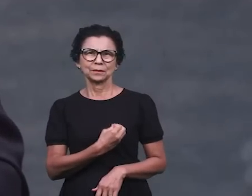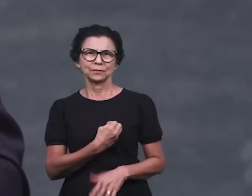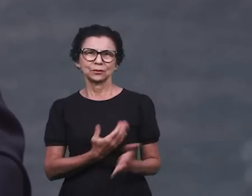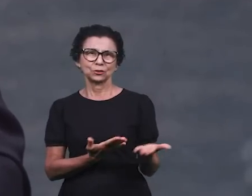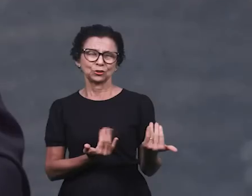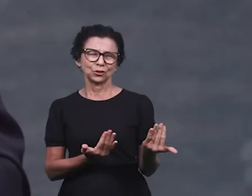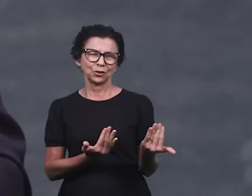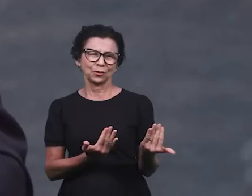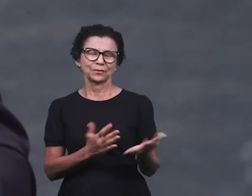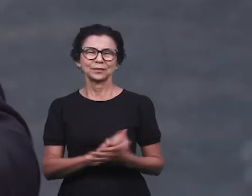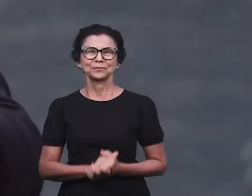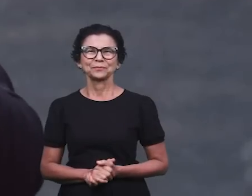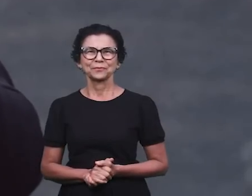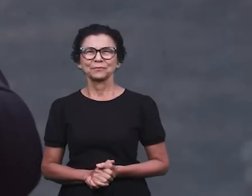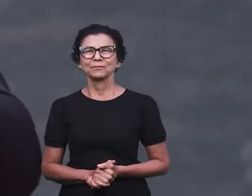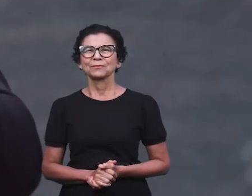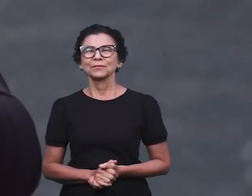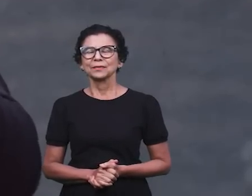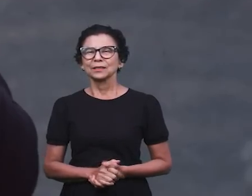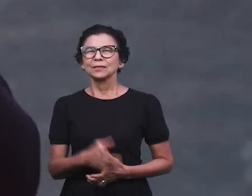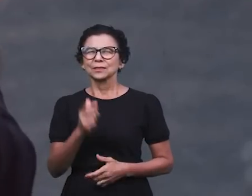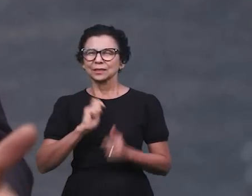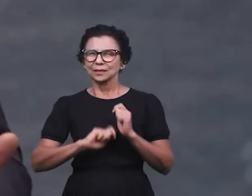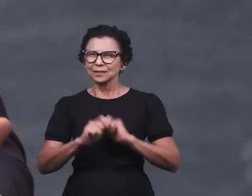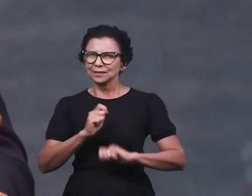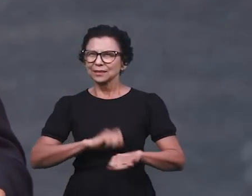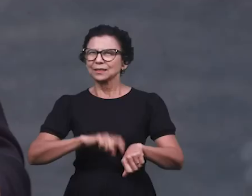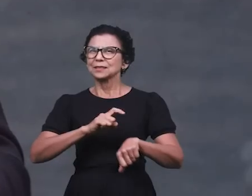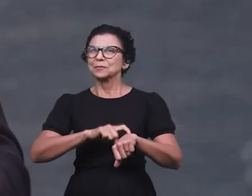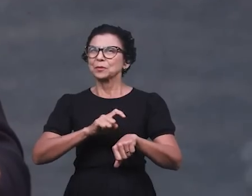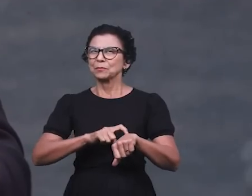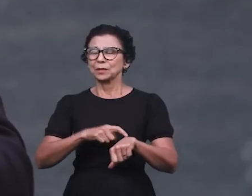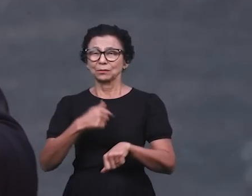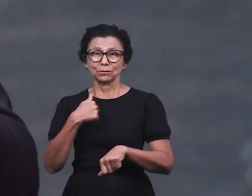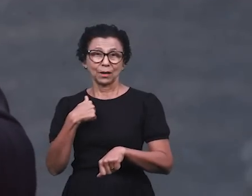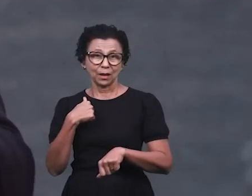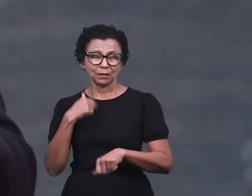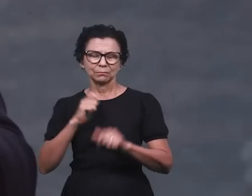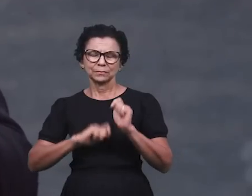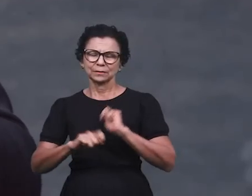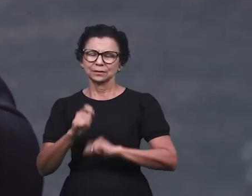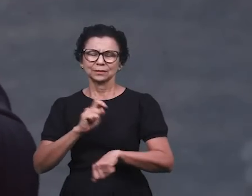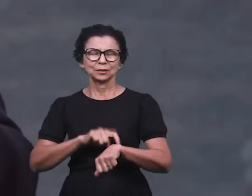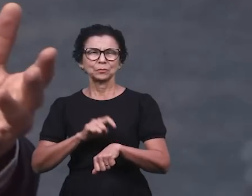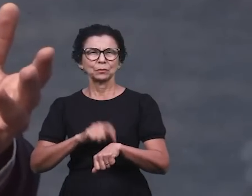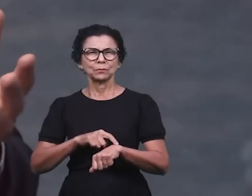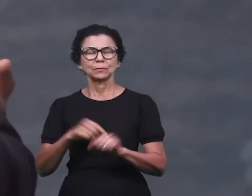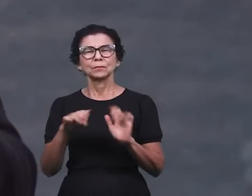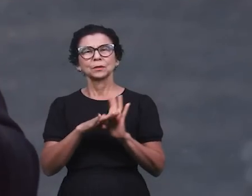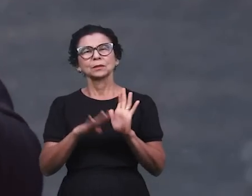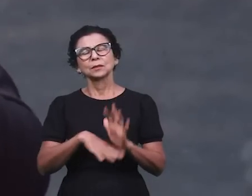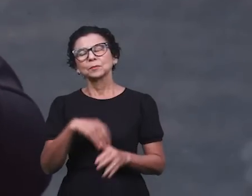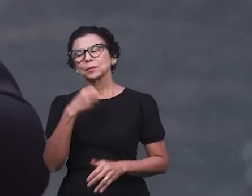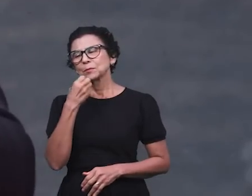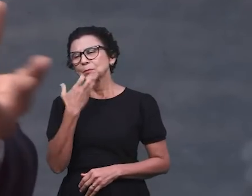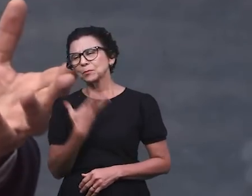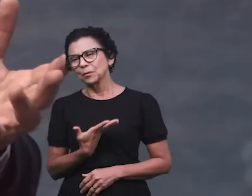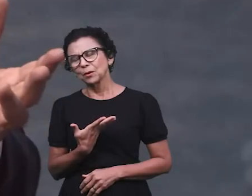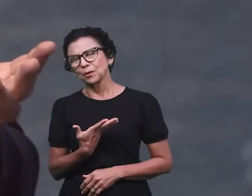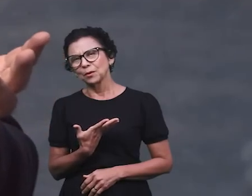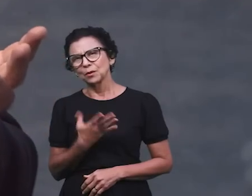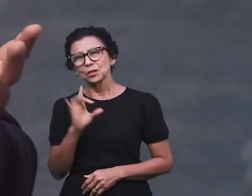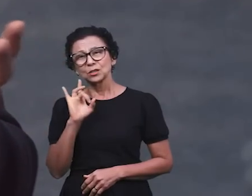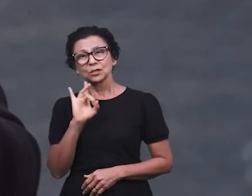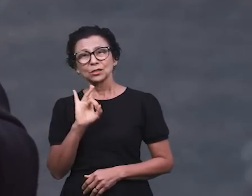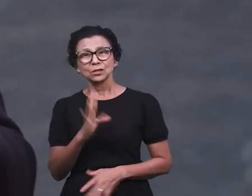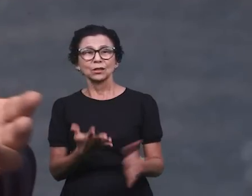Mocidade. Eu sei que você espera por esse programa, porque eu, pelo menos, espero. Um programa muito bom, muito gostoso de ser feito. Só jovens